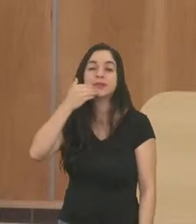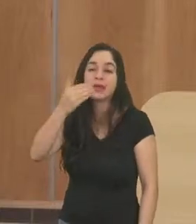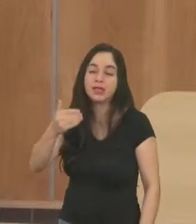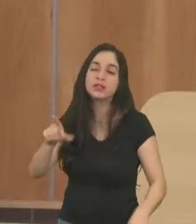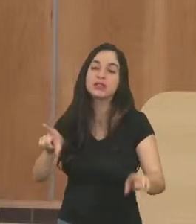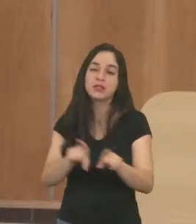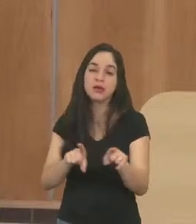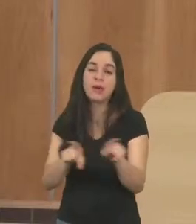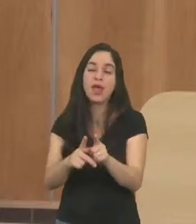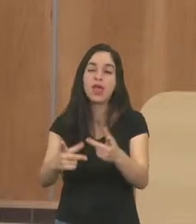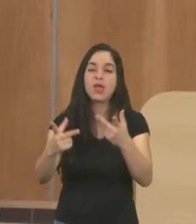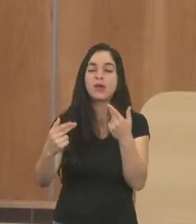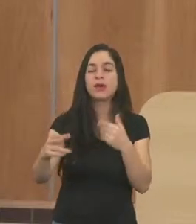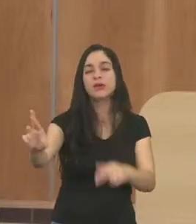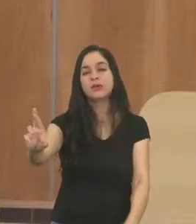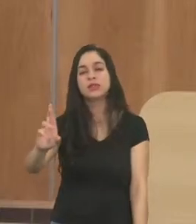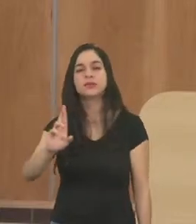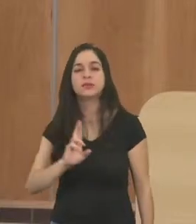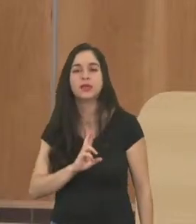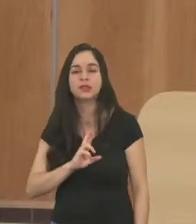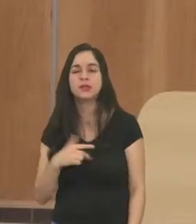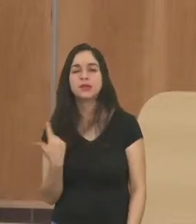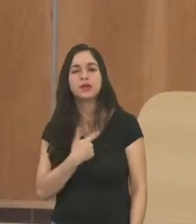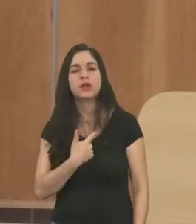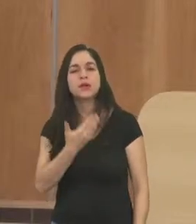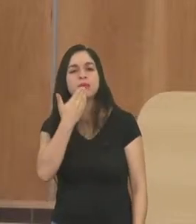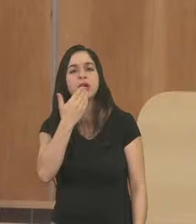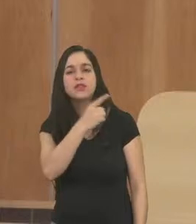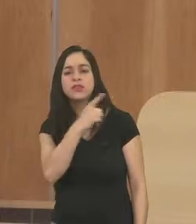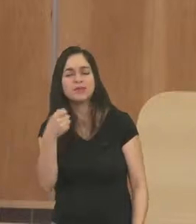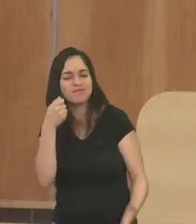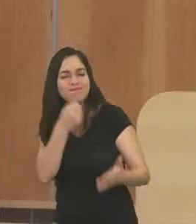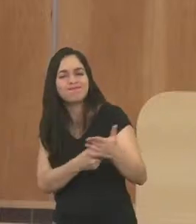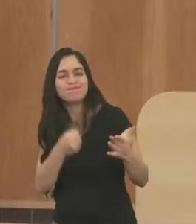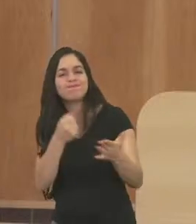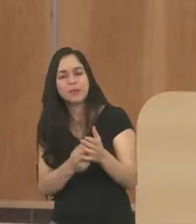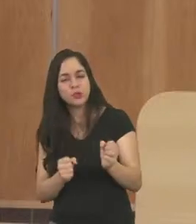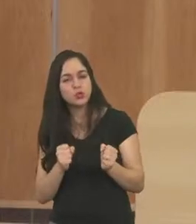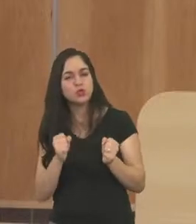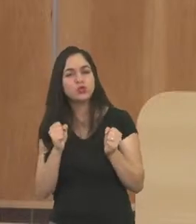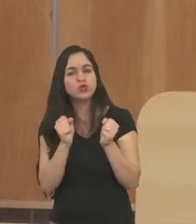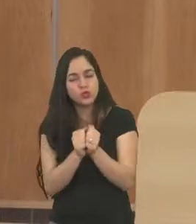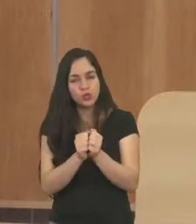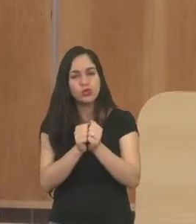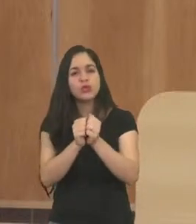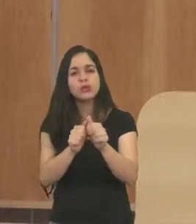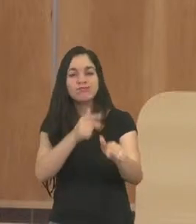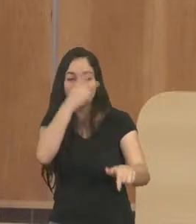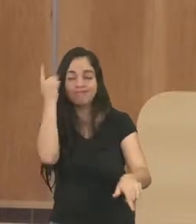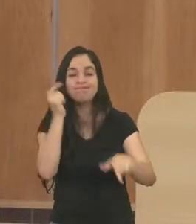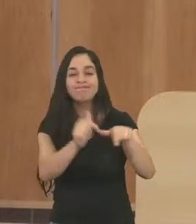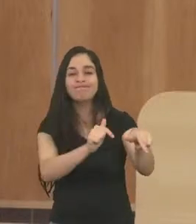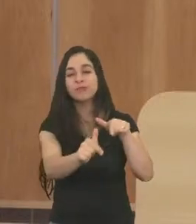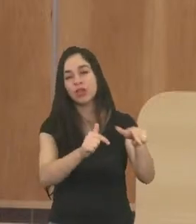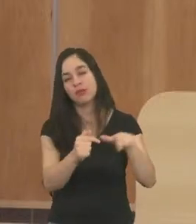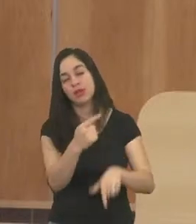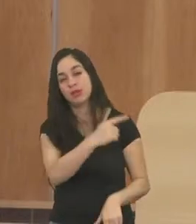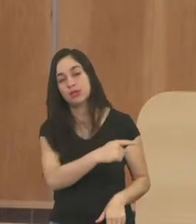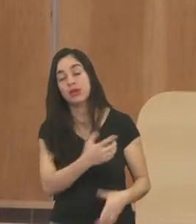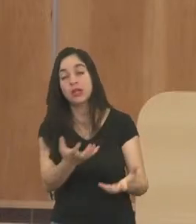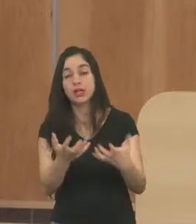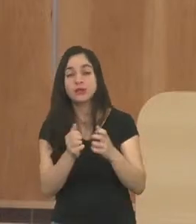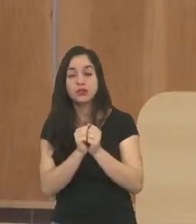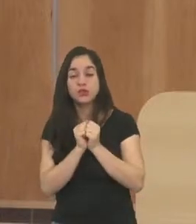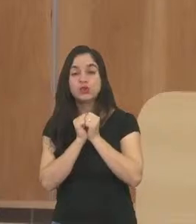que tem. Então nós queremos que vocês se somem na luta junto com esses trabalhadores, nós queremos que vocês se posicionem, nós queremos que vocês